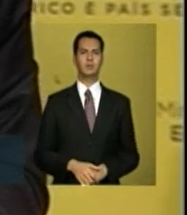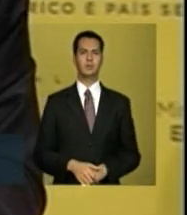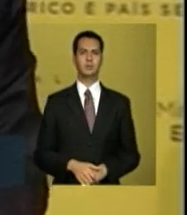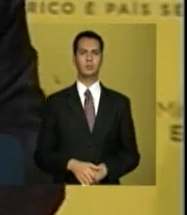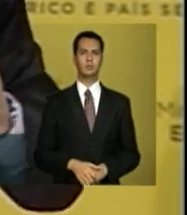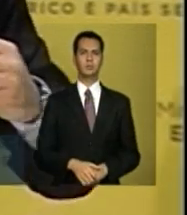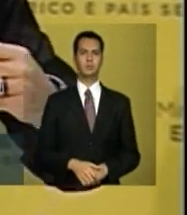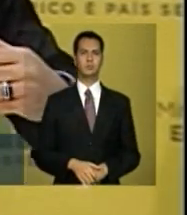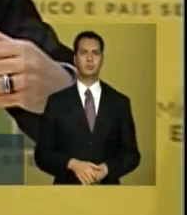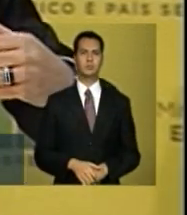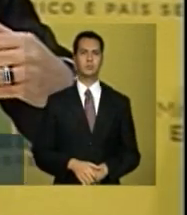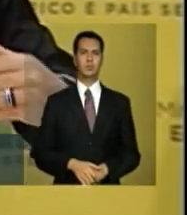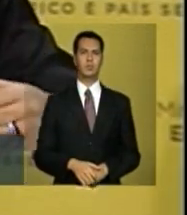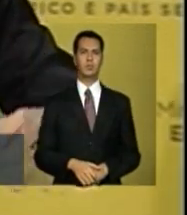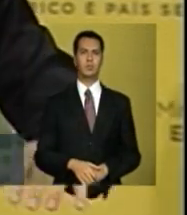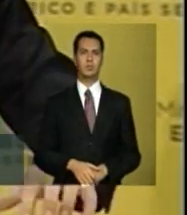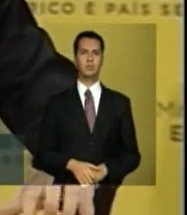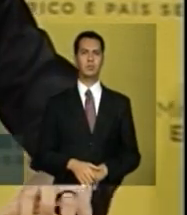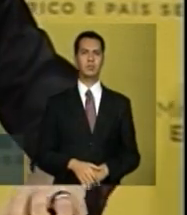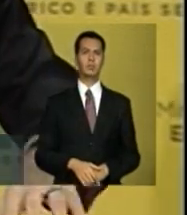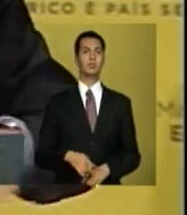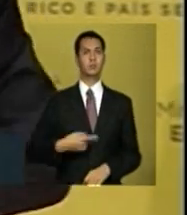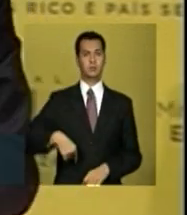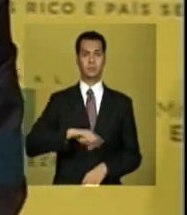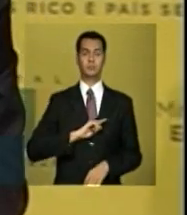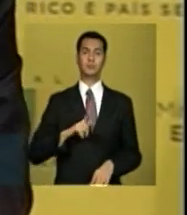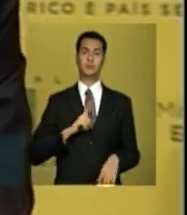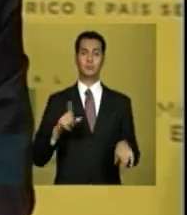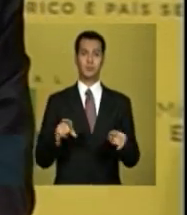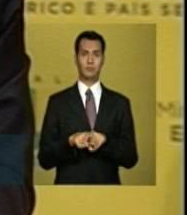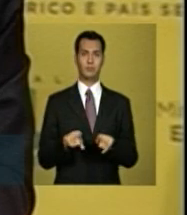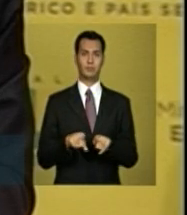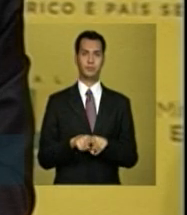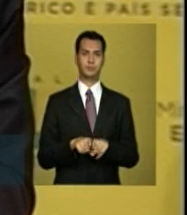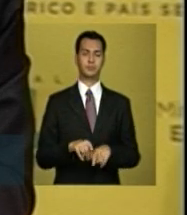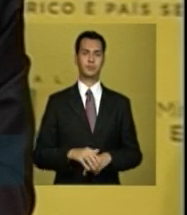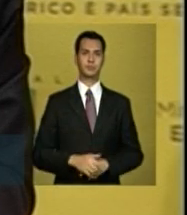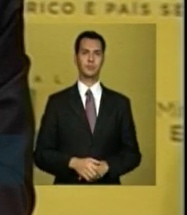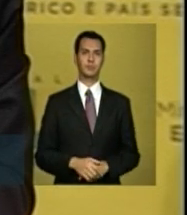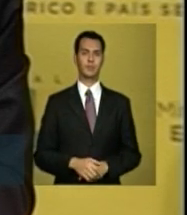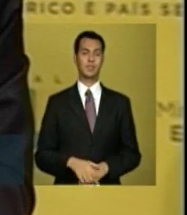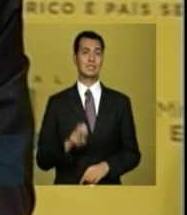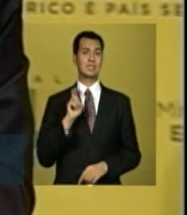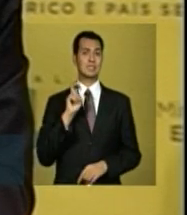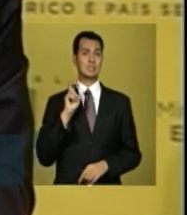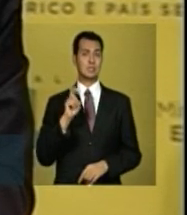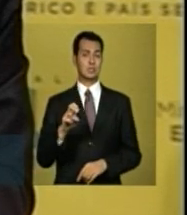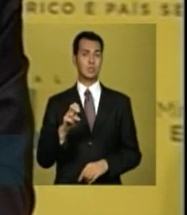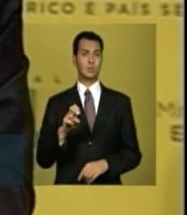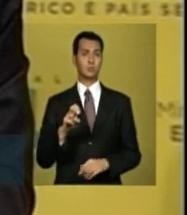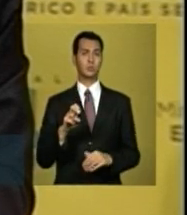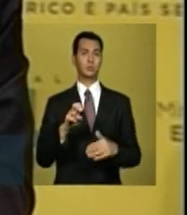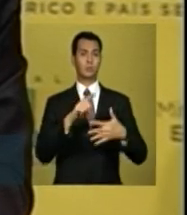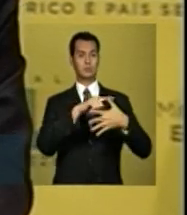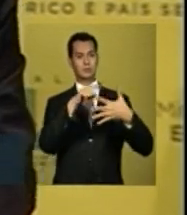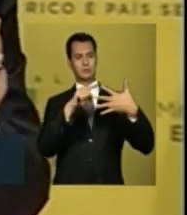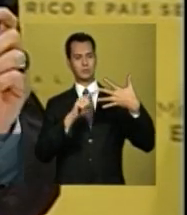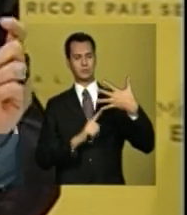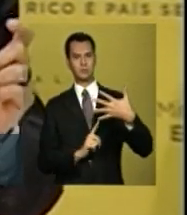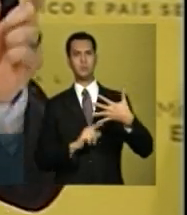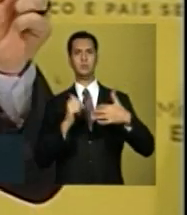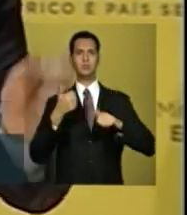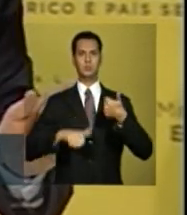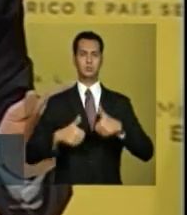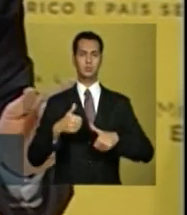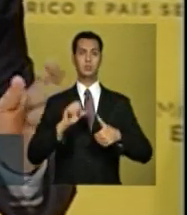avaliação como nós temos além disso a a eh cinco níveis de avaliação e se houver